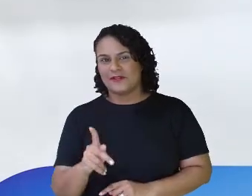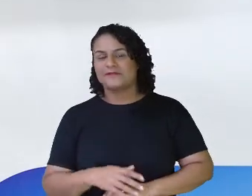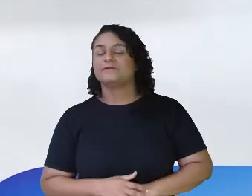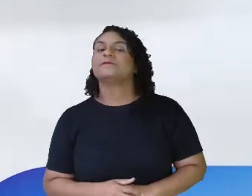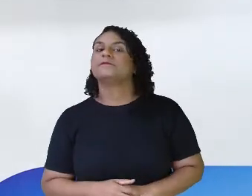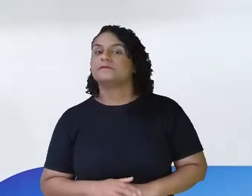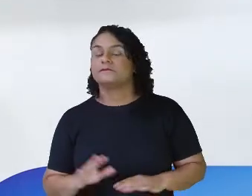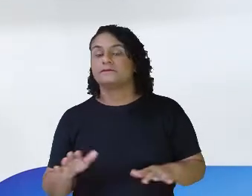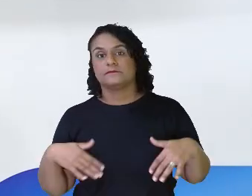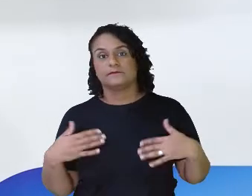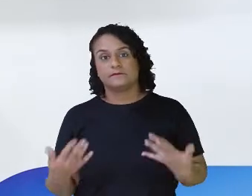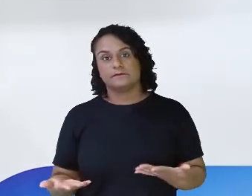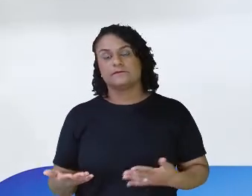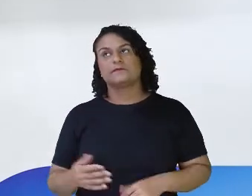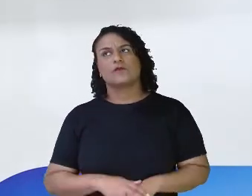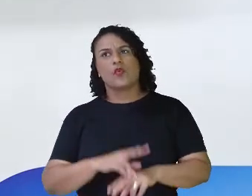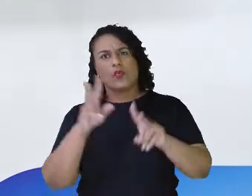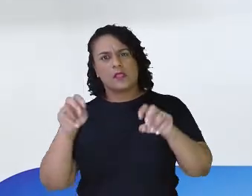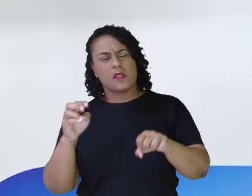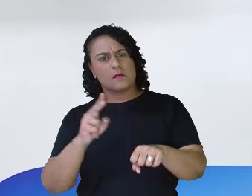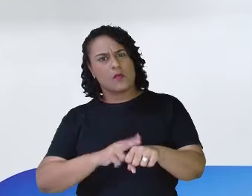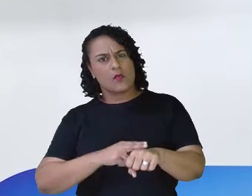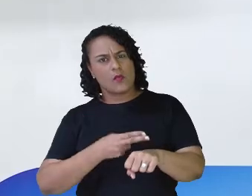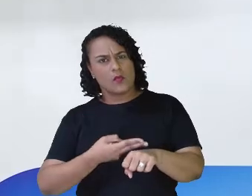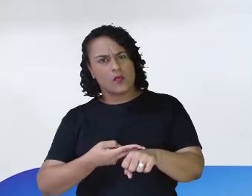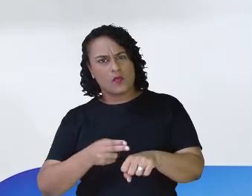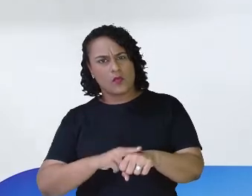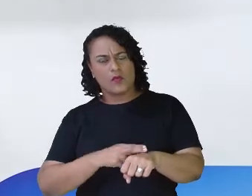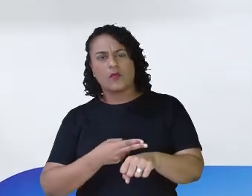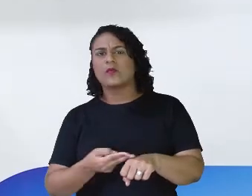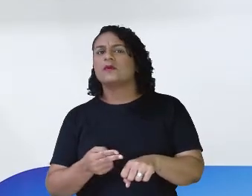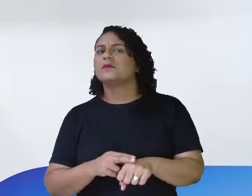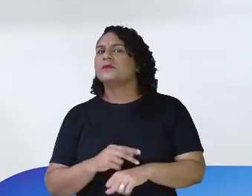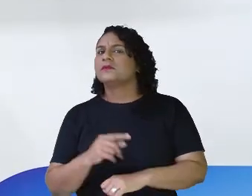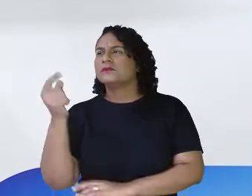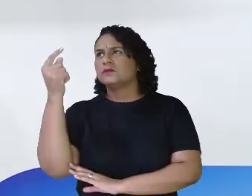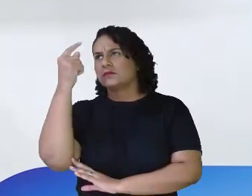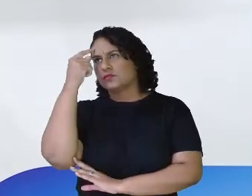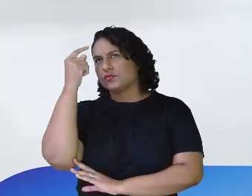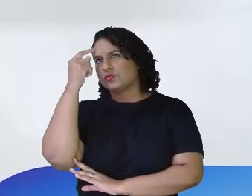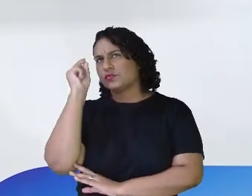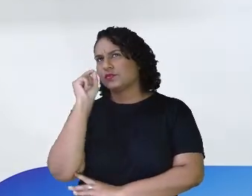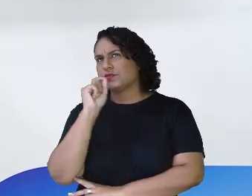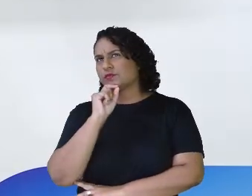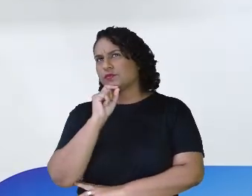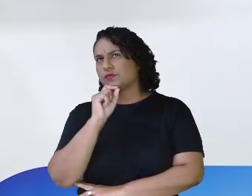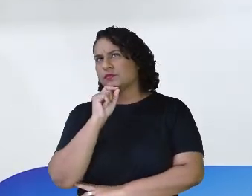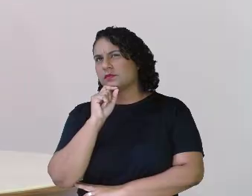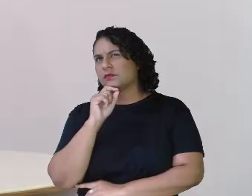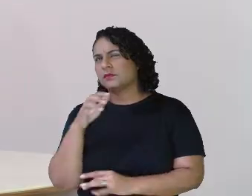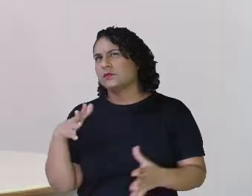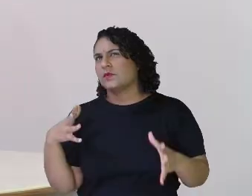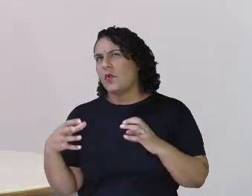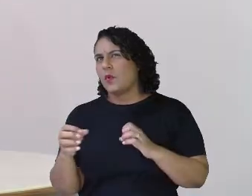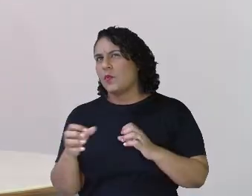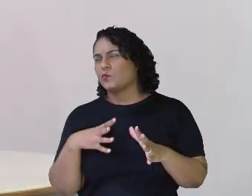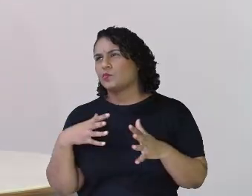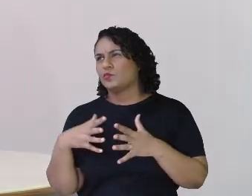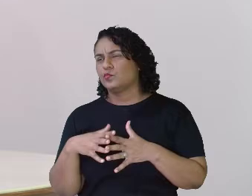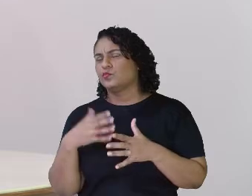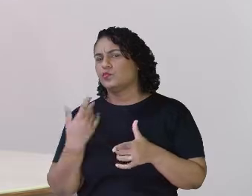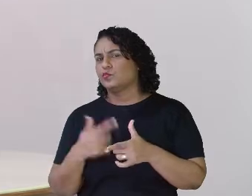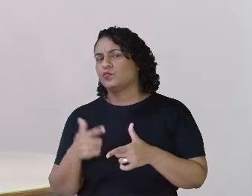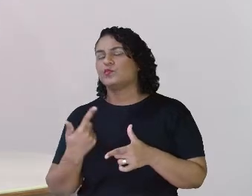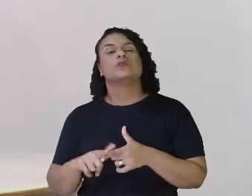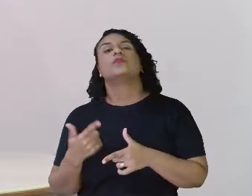pensar. Agora, quando eu falo de chocolate, já entra um pequeno probleminha. Conflito. Vamos fazer um conto? Temos